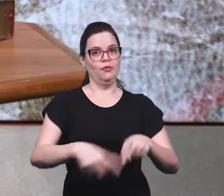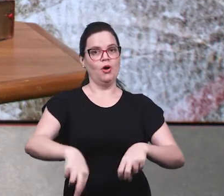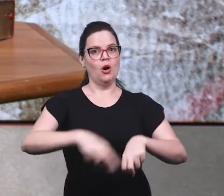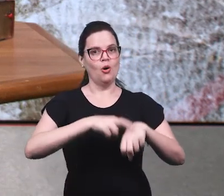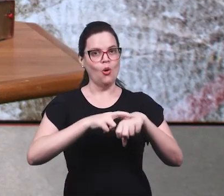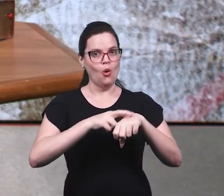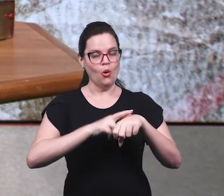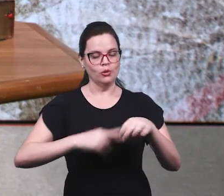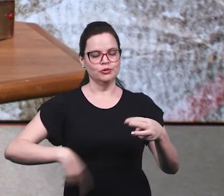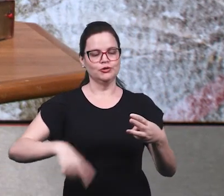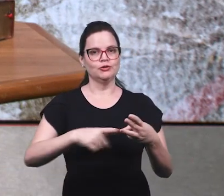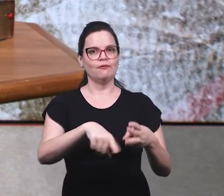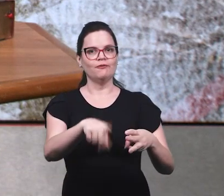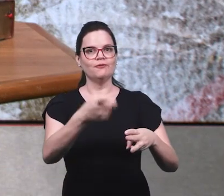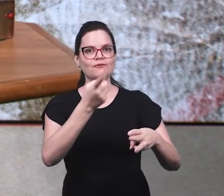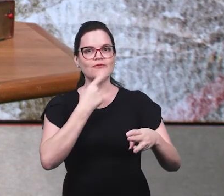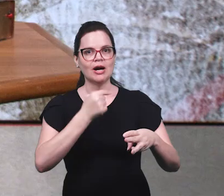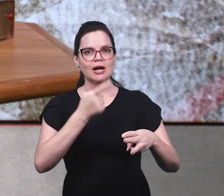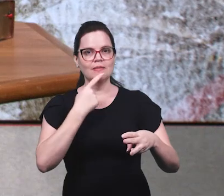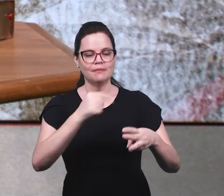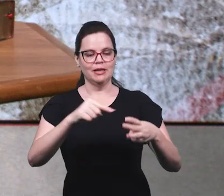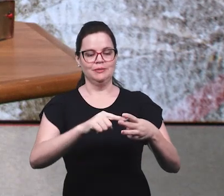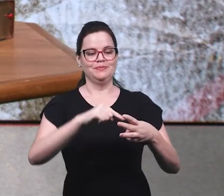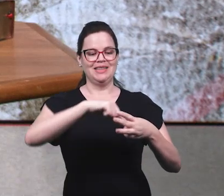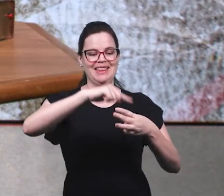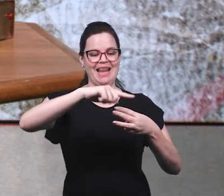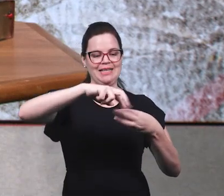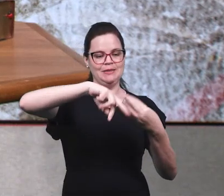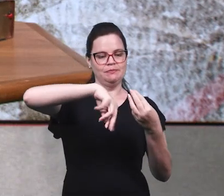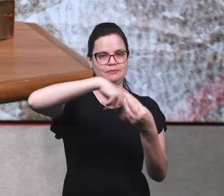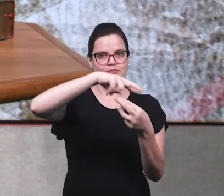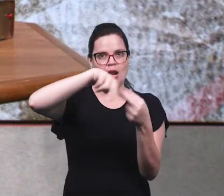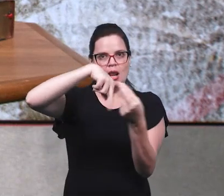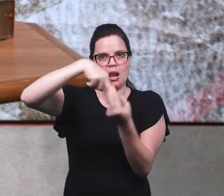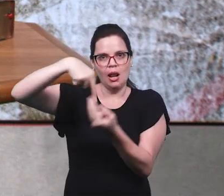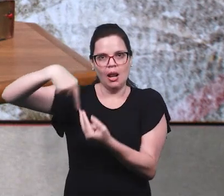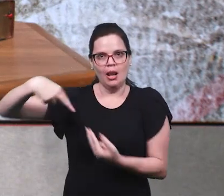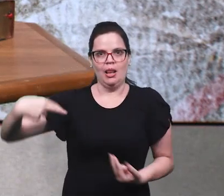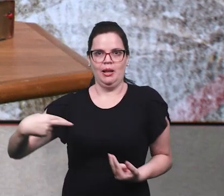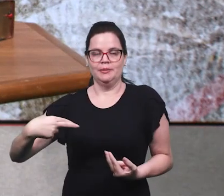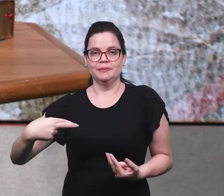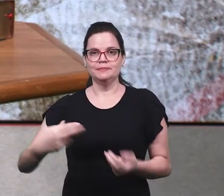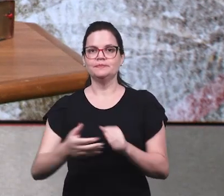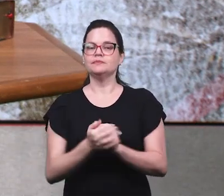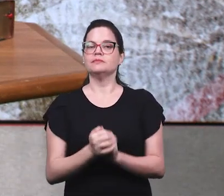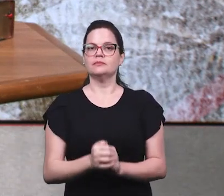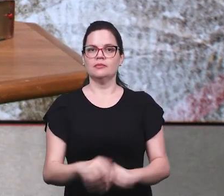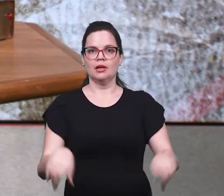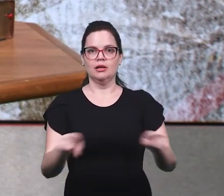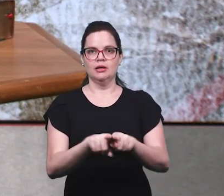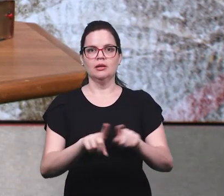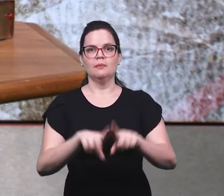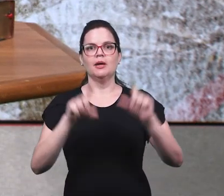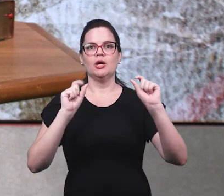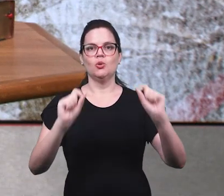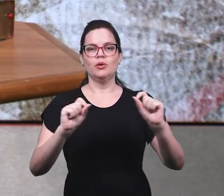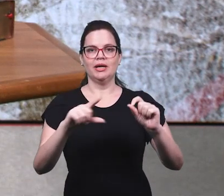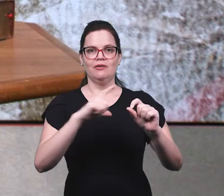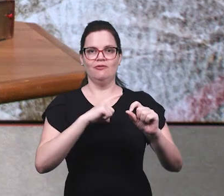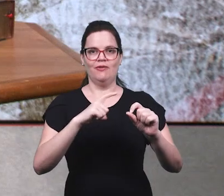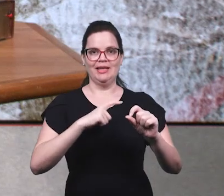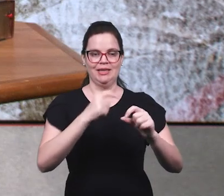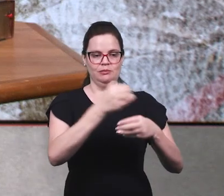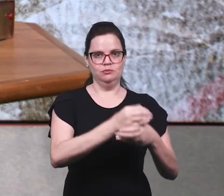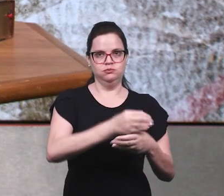com querubins de obra-prima se fará. E o porás sobre 4 colunas de madeira